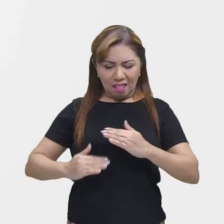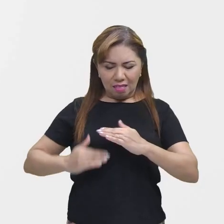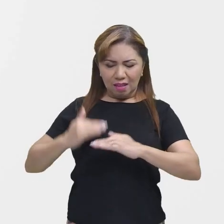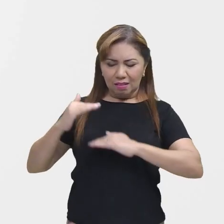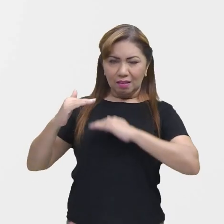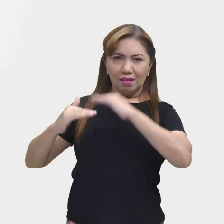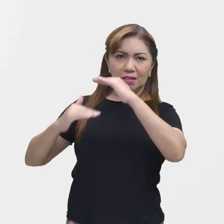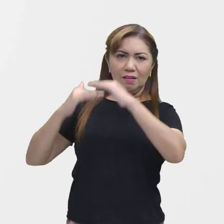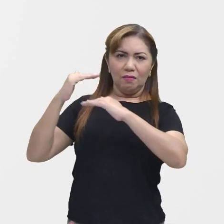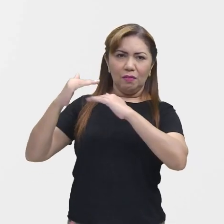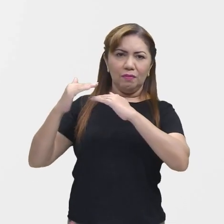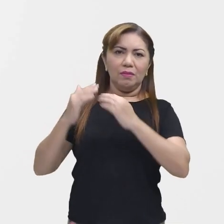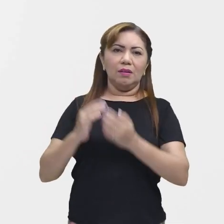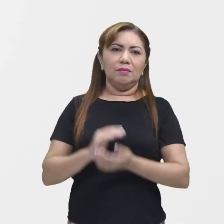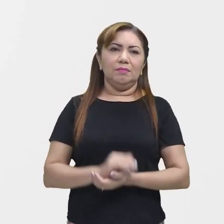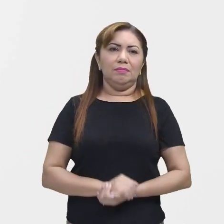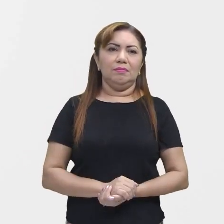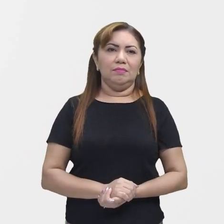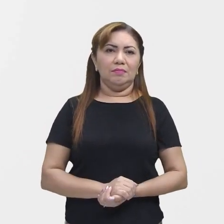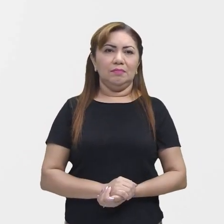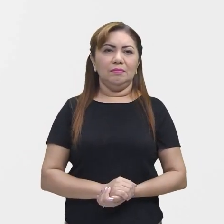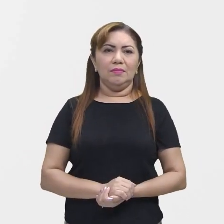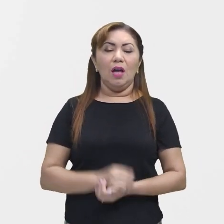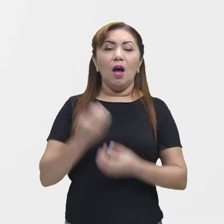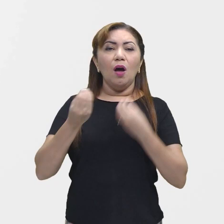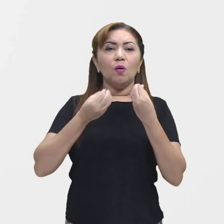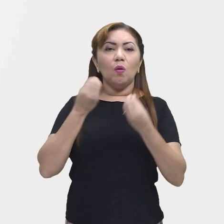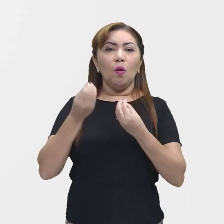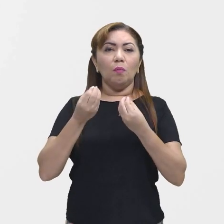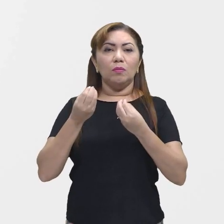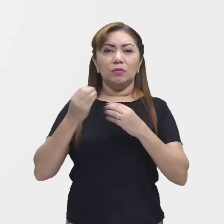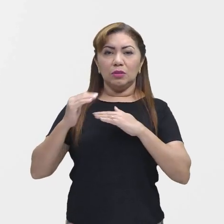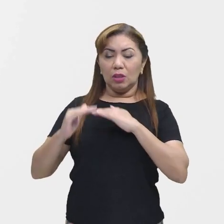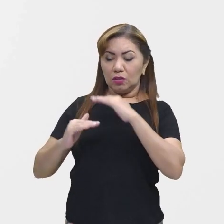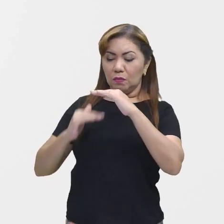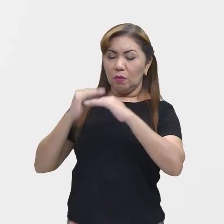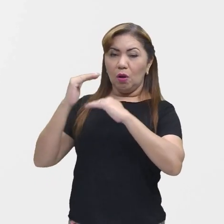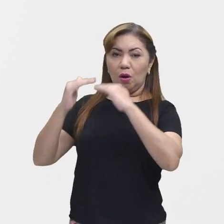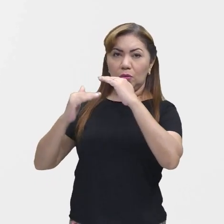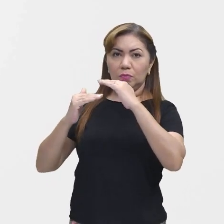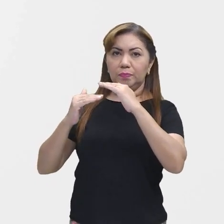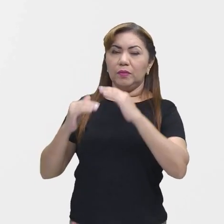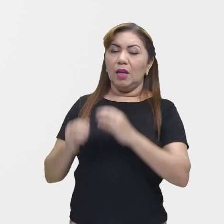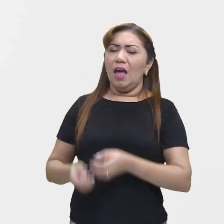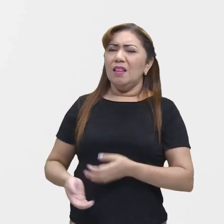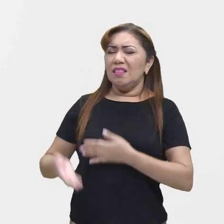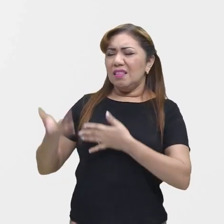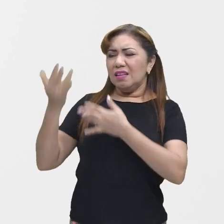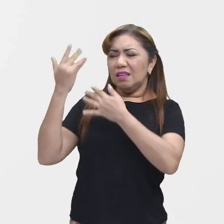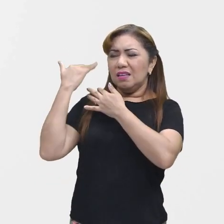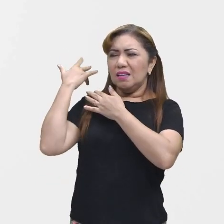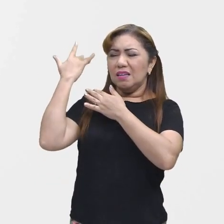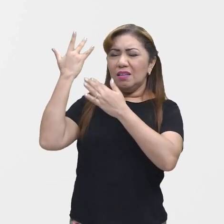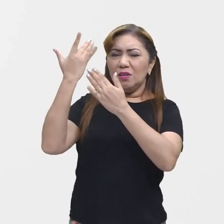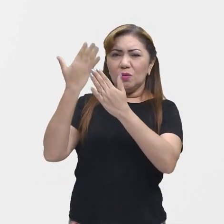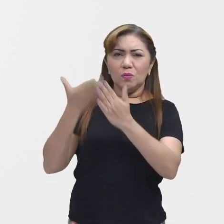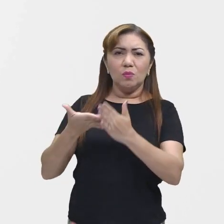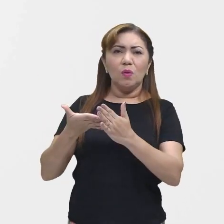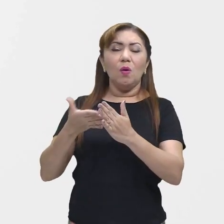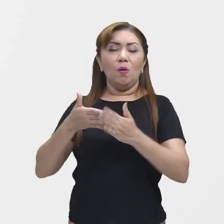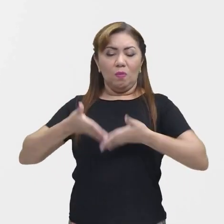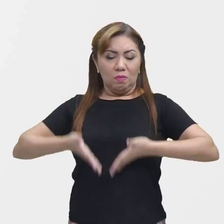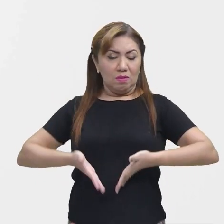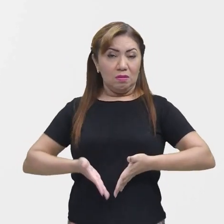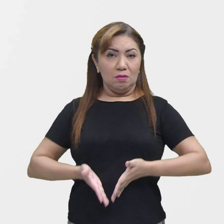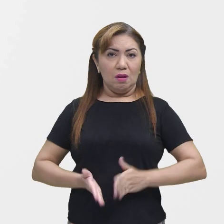ver agora. Desenvolvimento do ser humano. Desde o nascimento, o indivíduo passa por um processo de crescimento